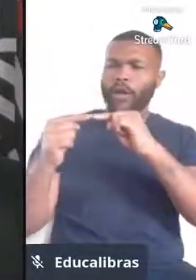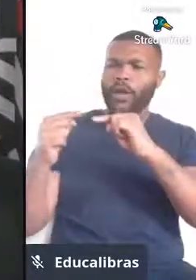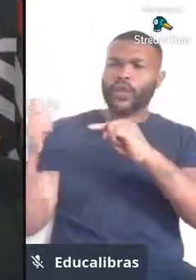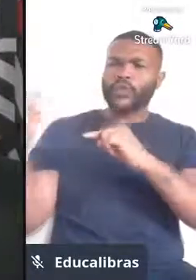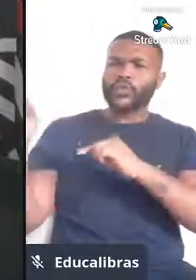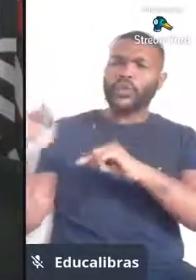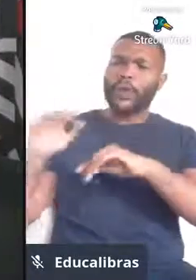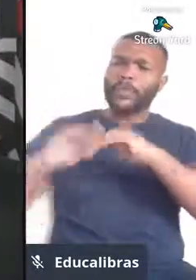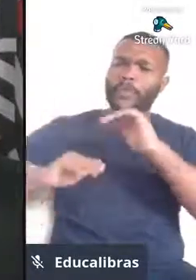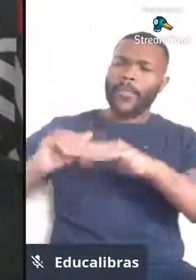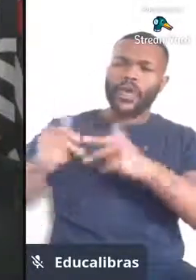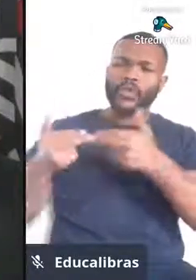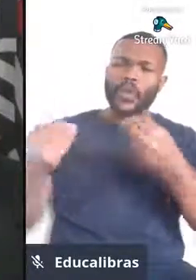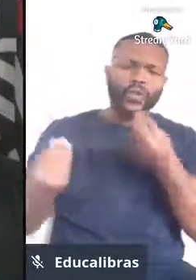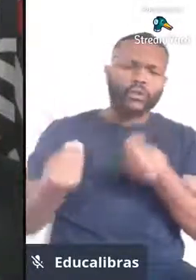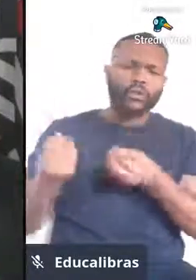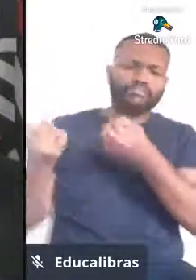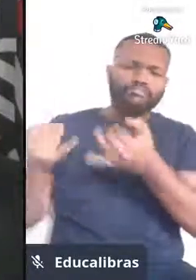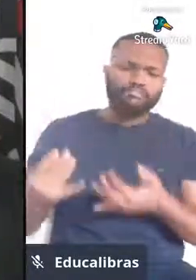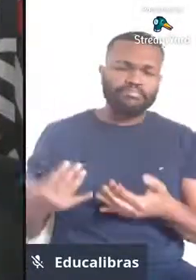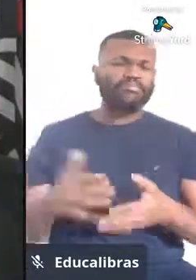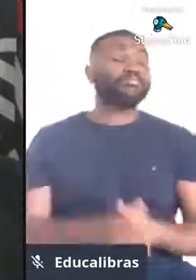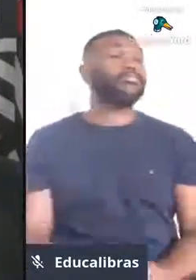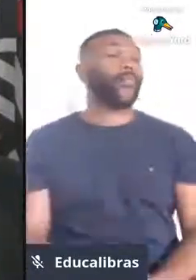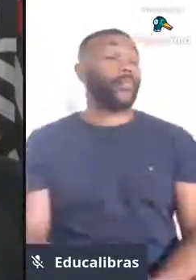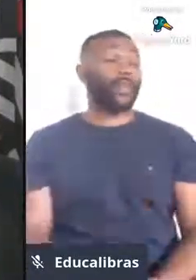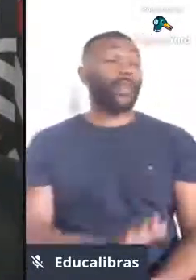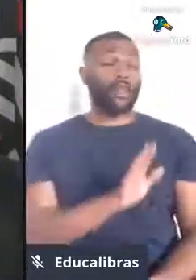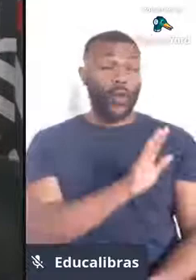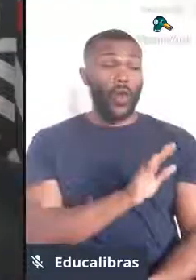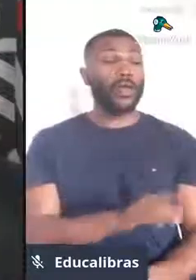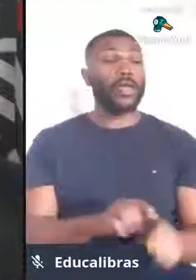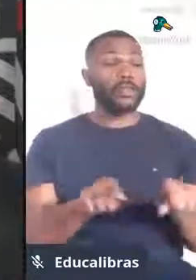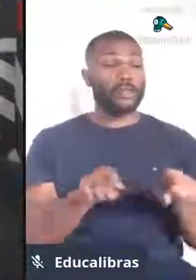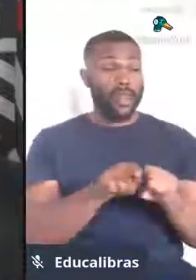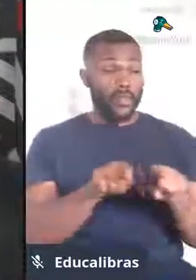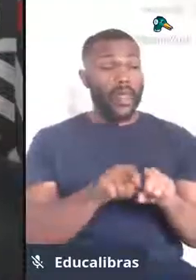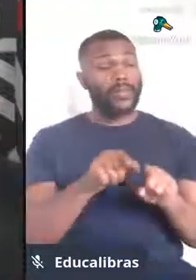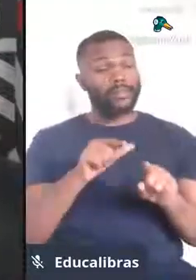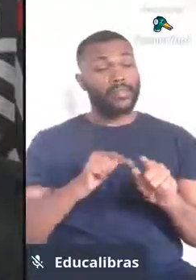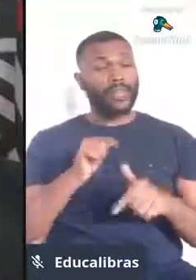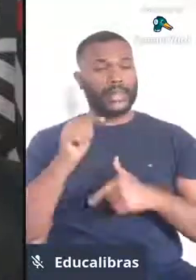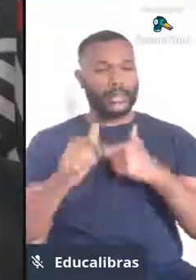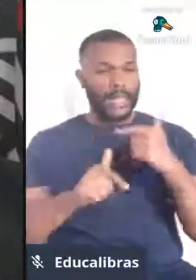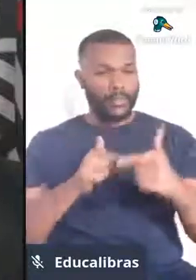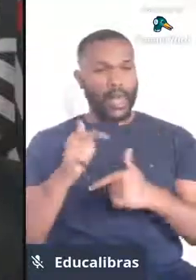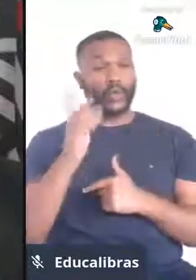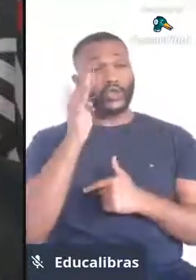atividades? Bom, a gente tem questões diretas e indiretas, no caso, né?